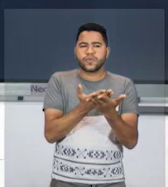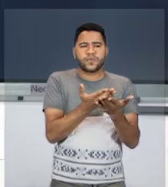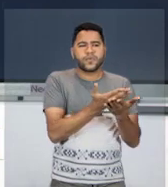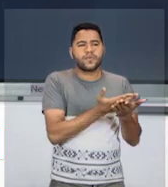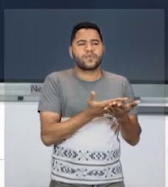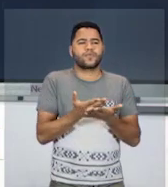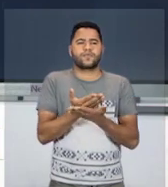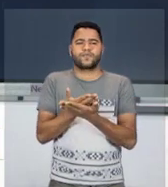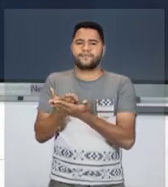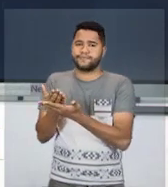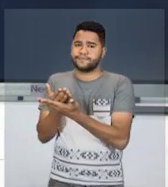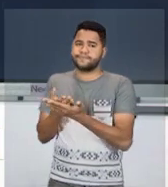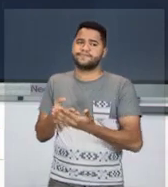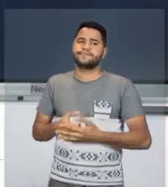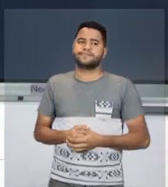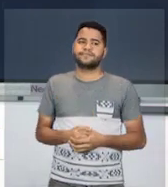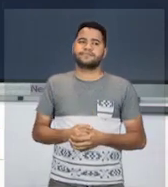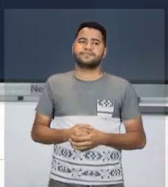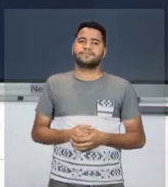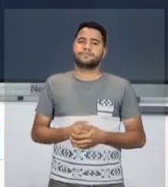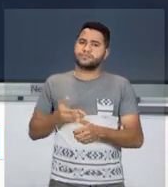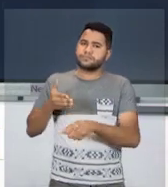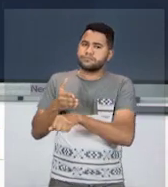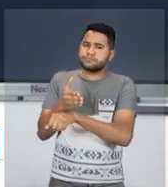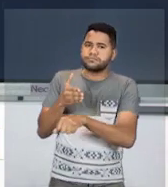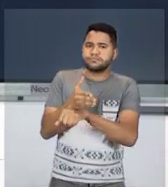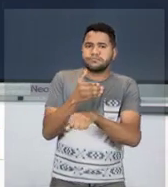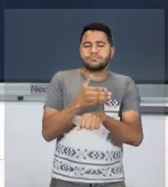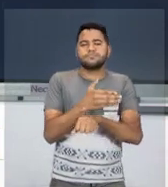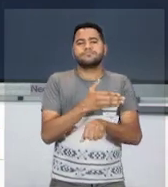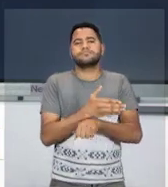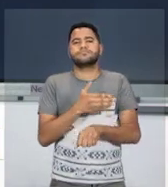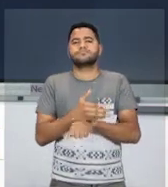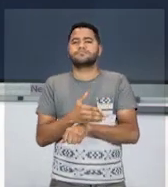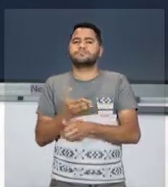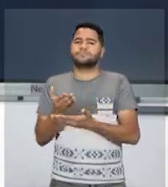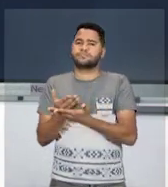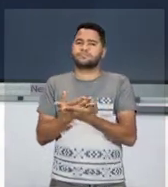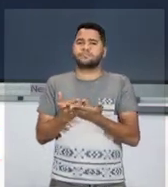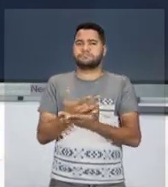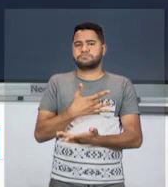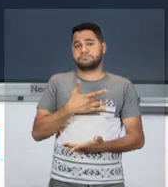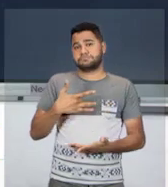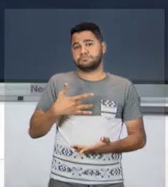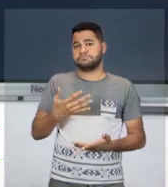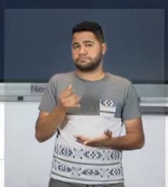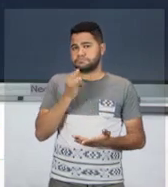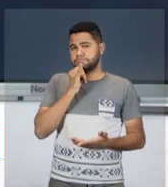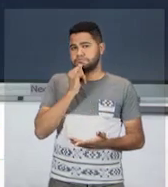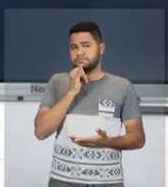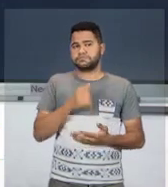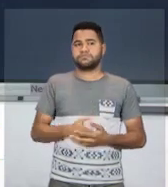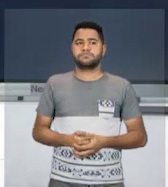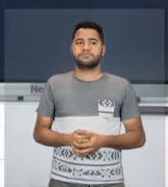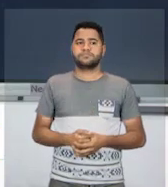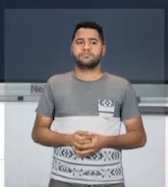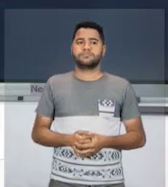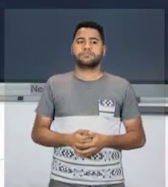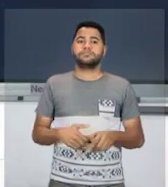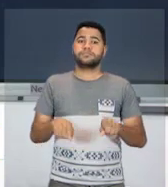tratamentos médicos né mas acesso aí a tratamento de saúde por exemplo